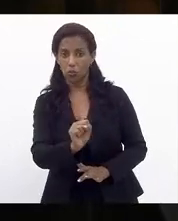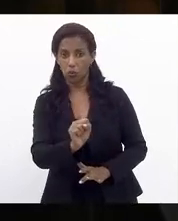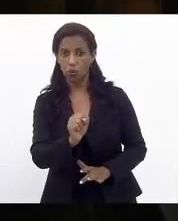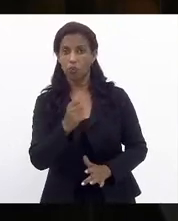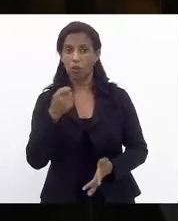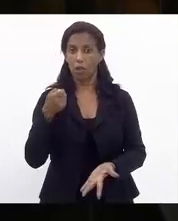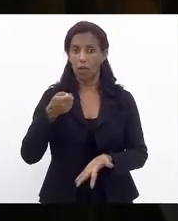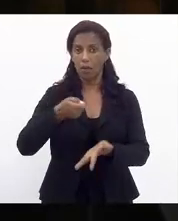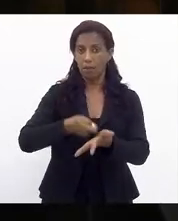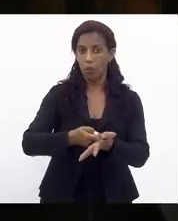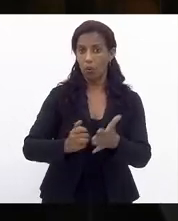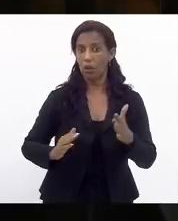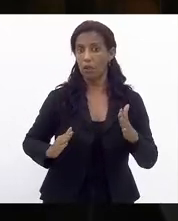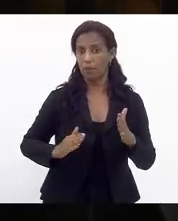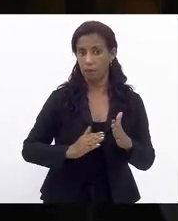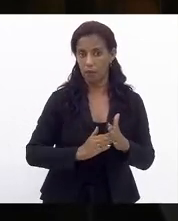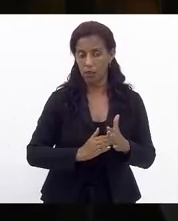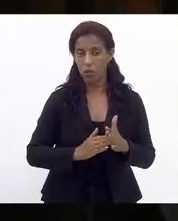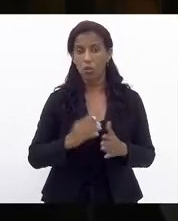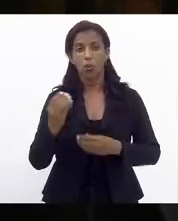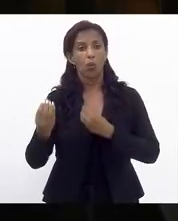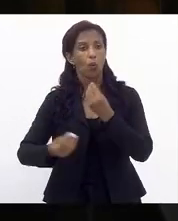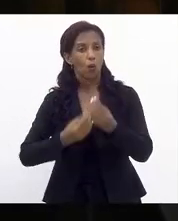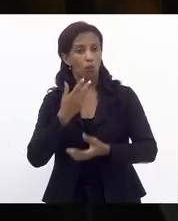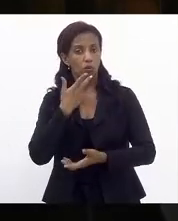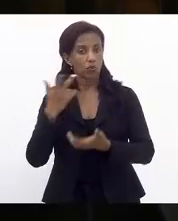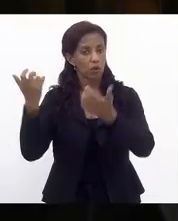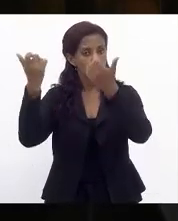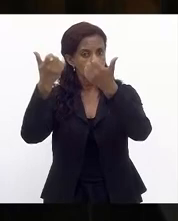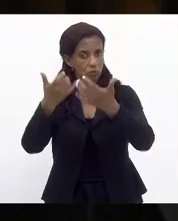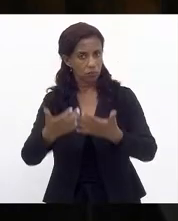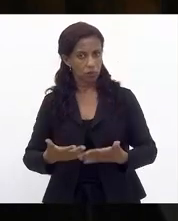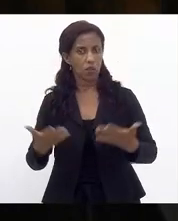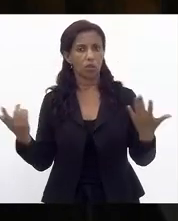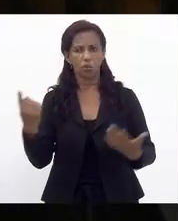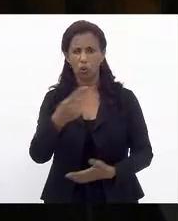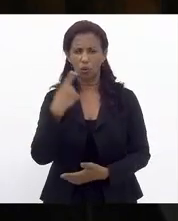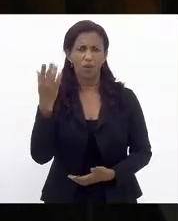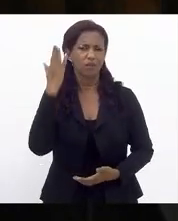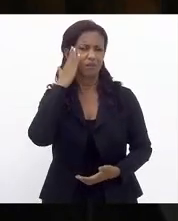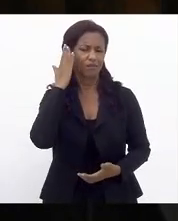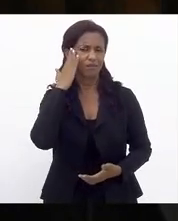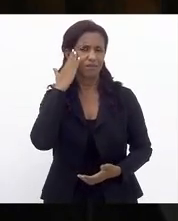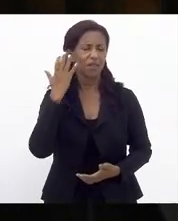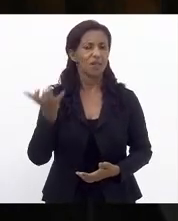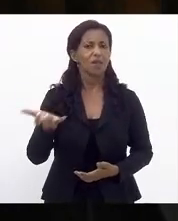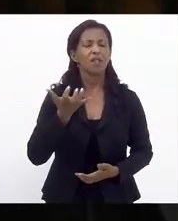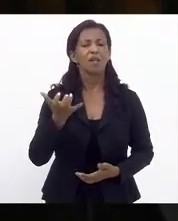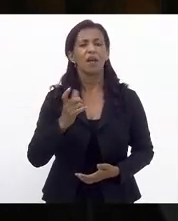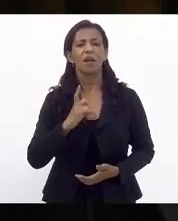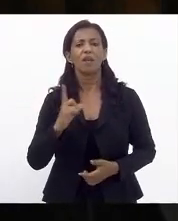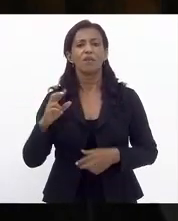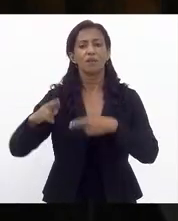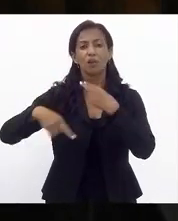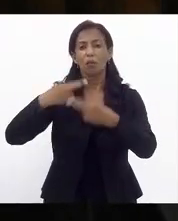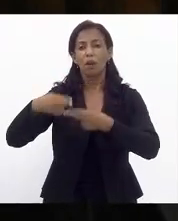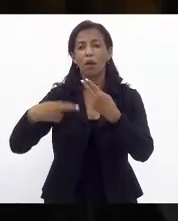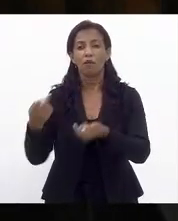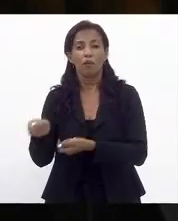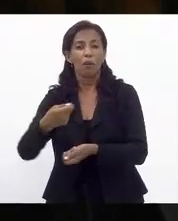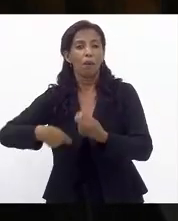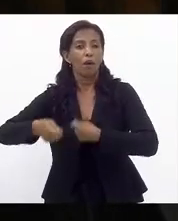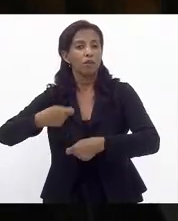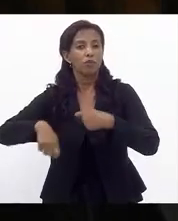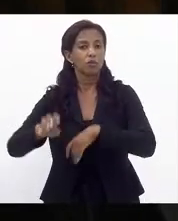impor alguns limites e como eu disse hoje e como nós todos sabemos que querem fazer uma reforma administrativa